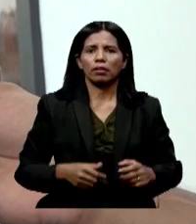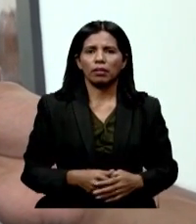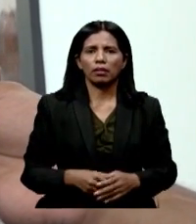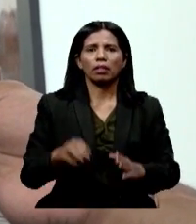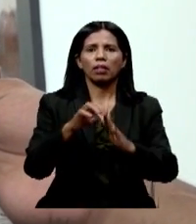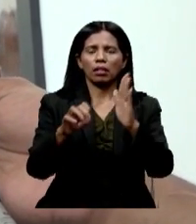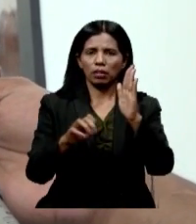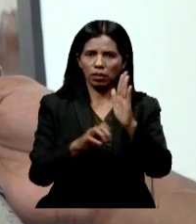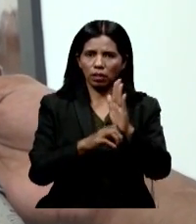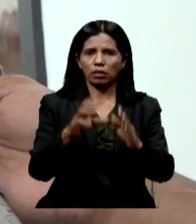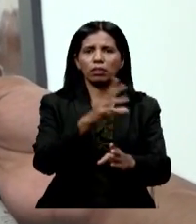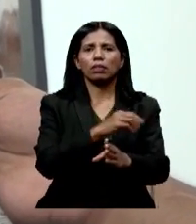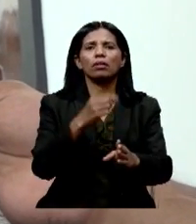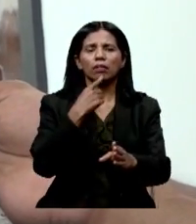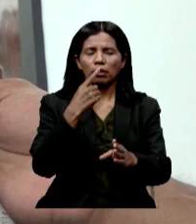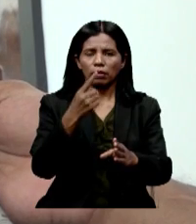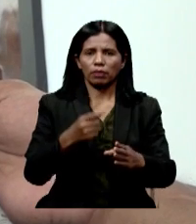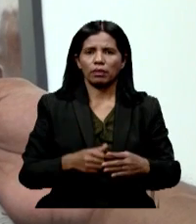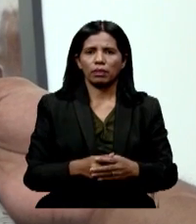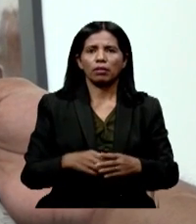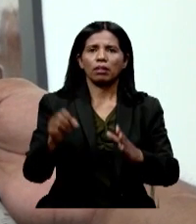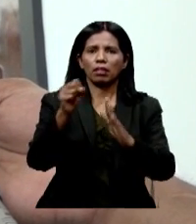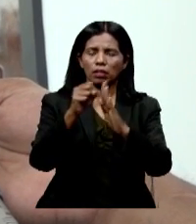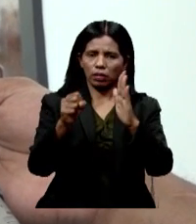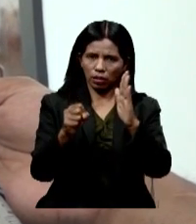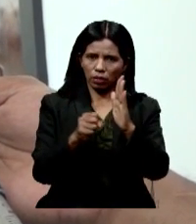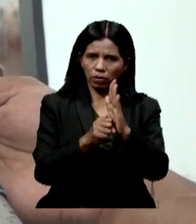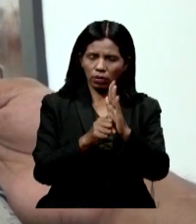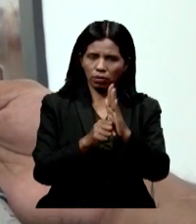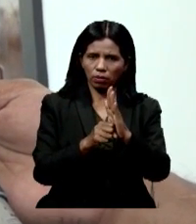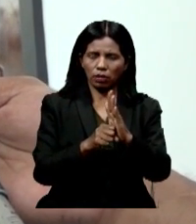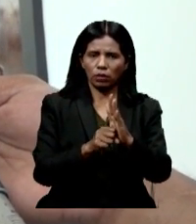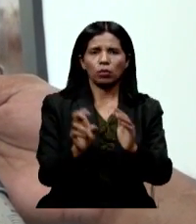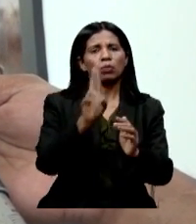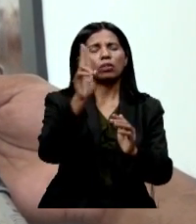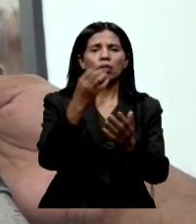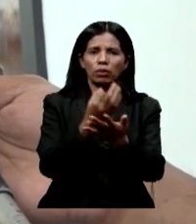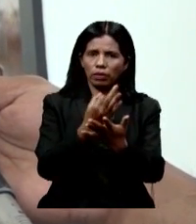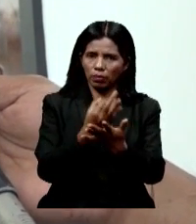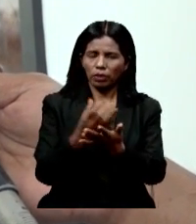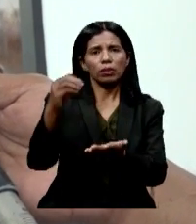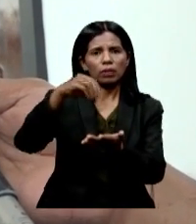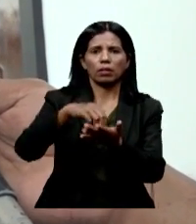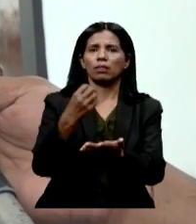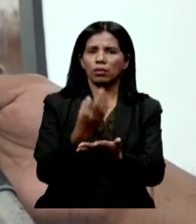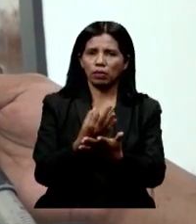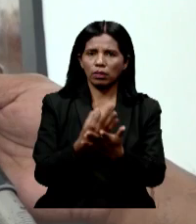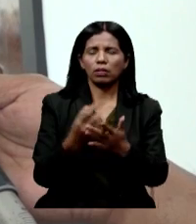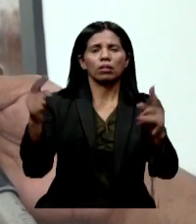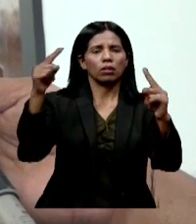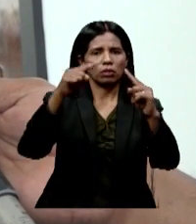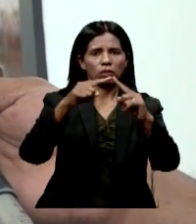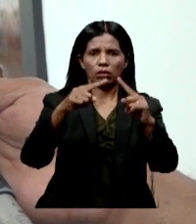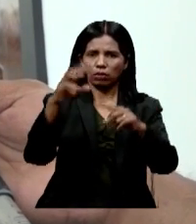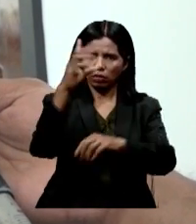que a Siranina a status ba a execução orçamento, no Mocirne orçamento to o in